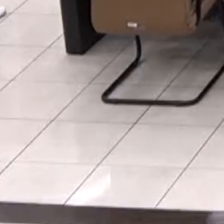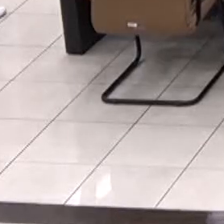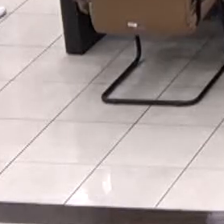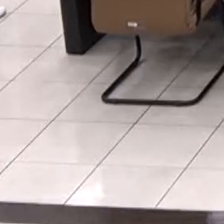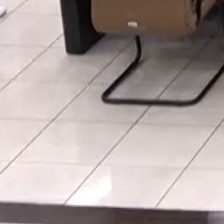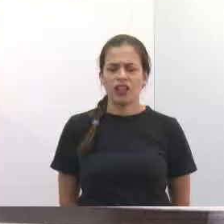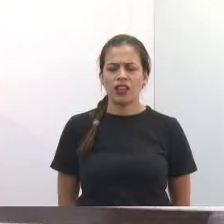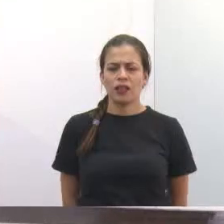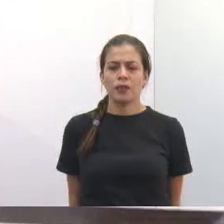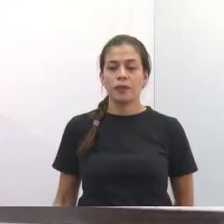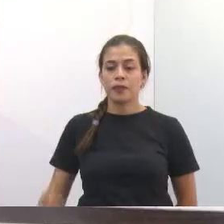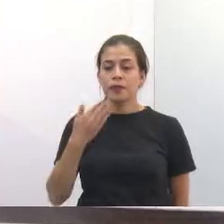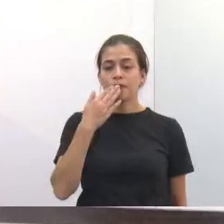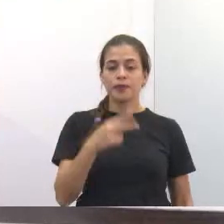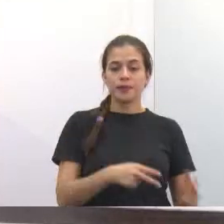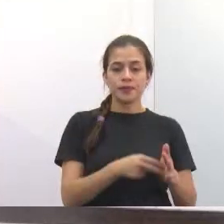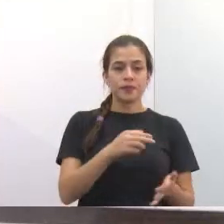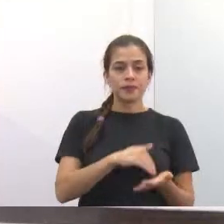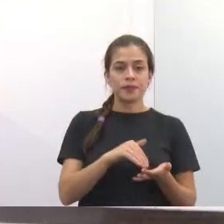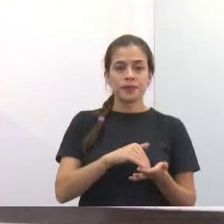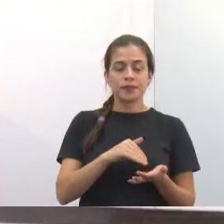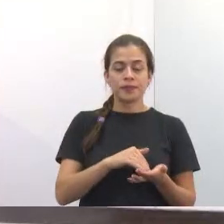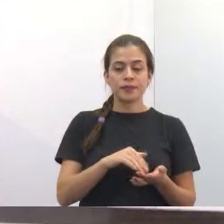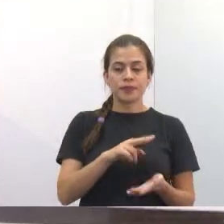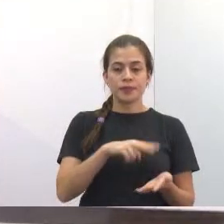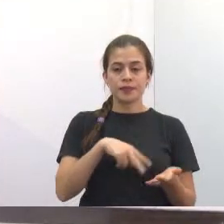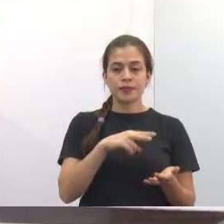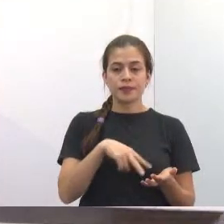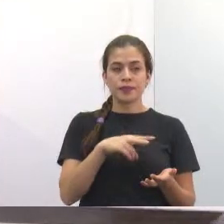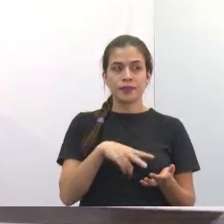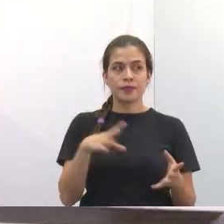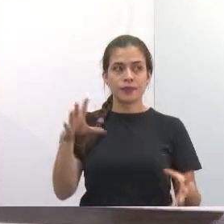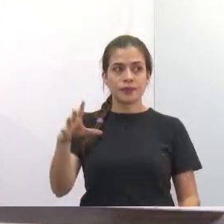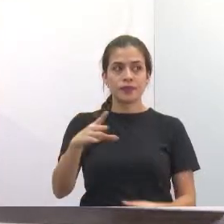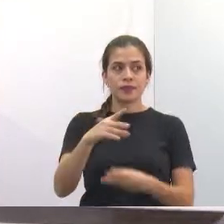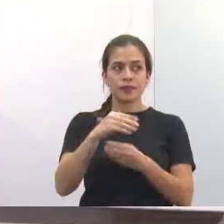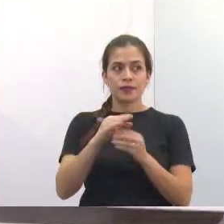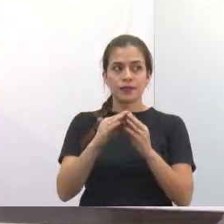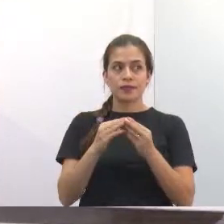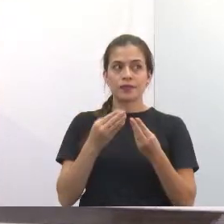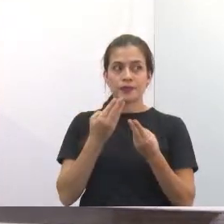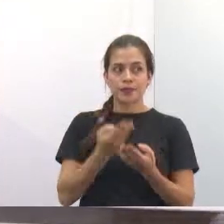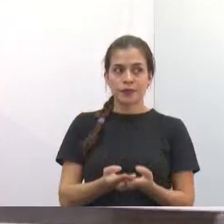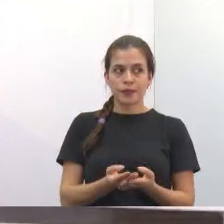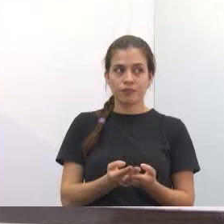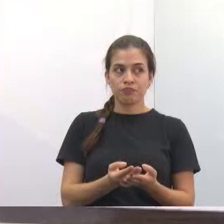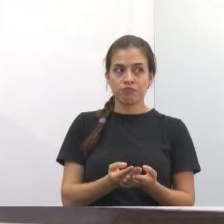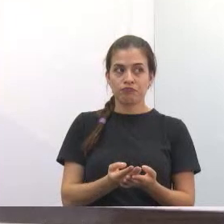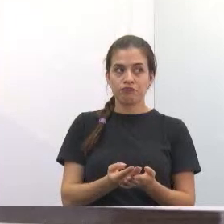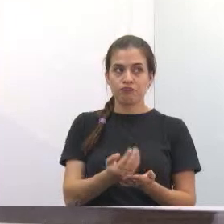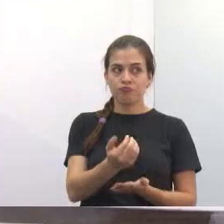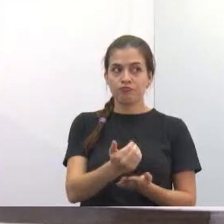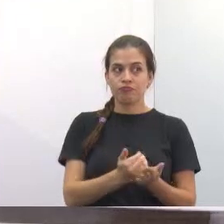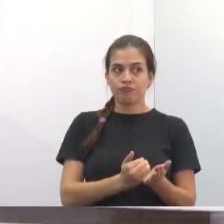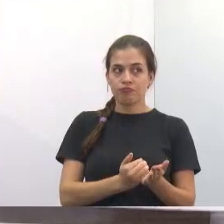Solicito ao segundo secretário que faça a leitura das sínteses dos requerimentos protocolados para esta sessão.